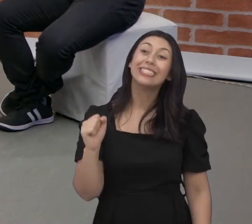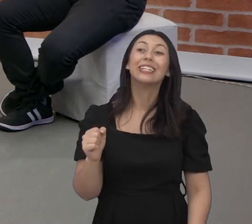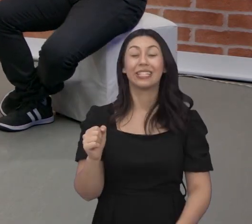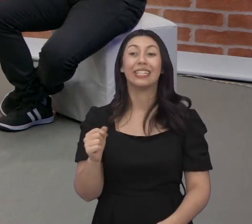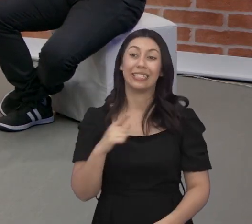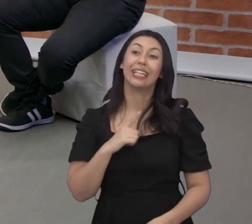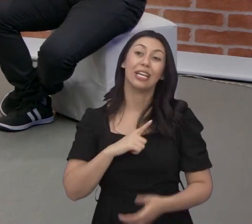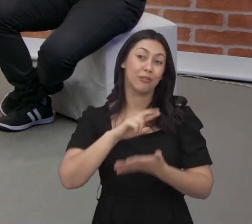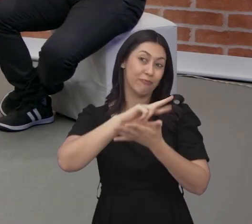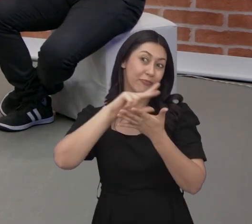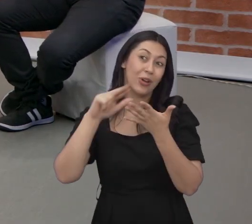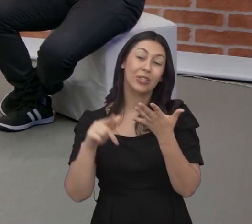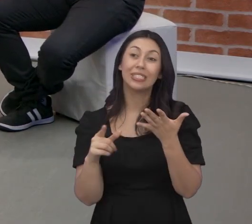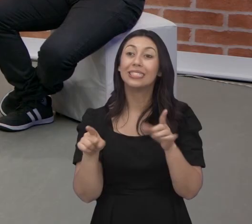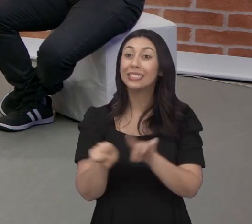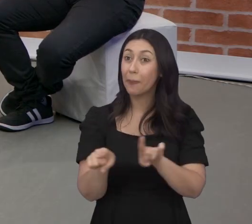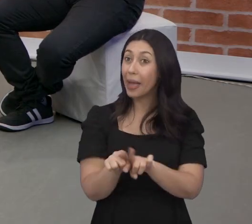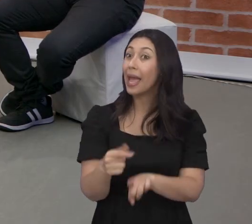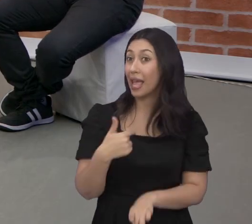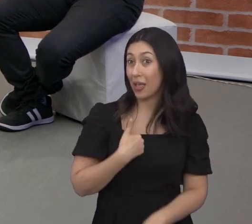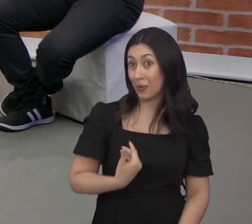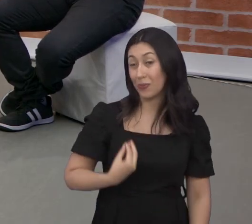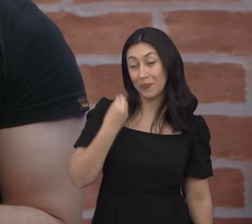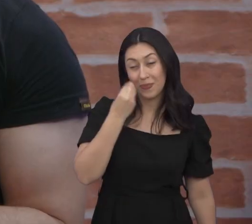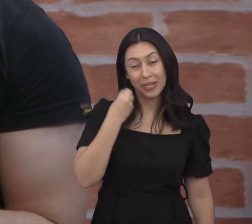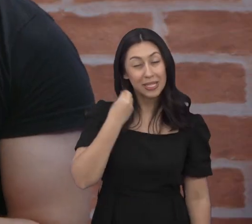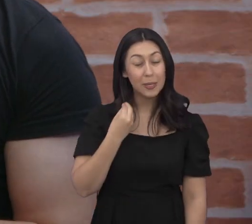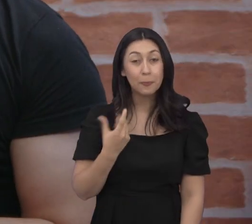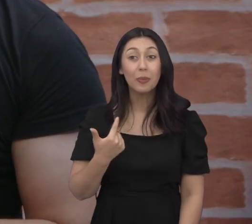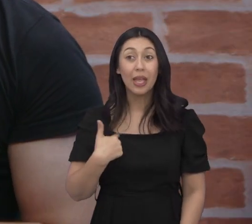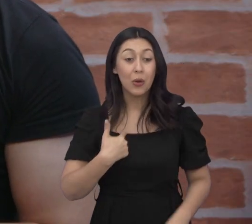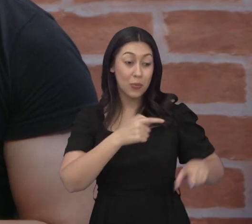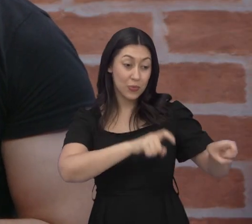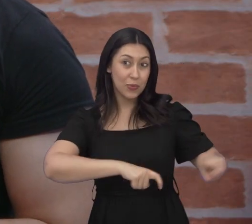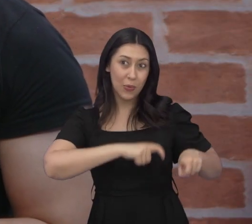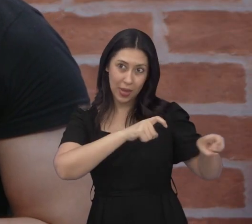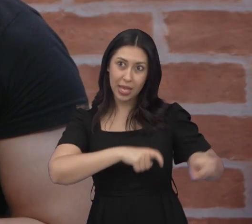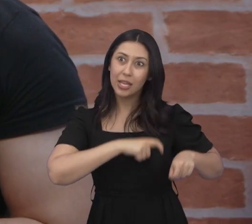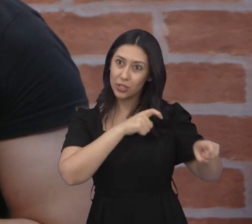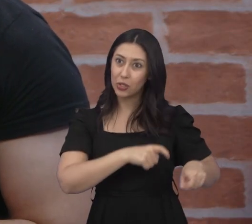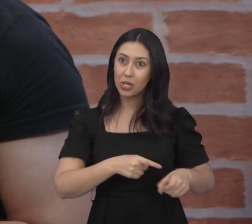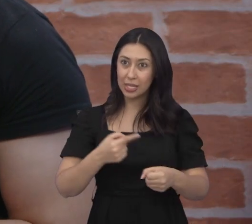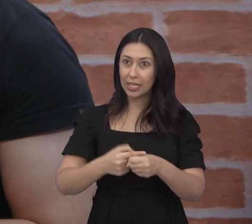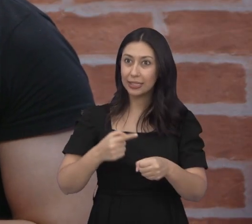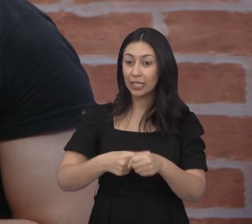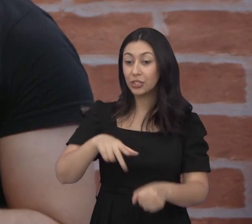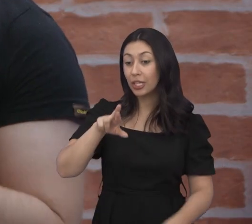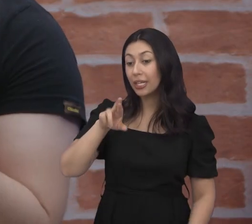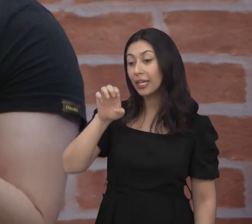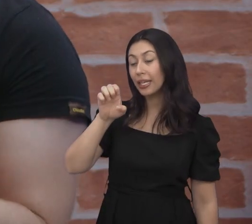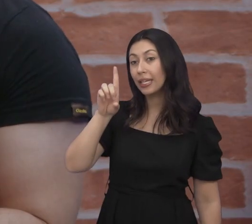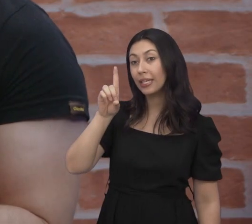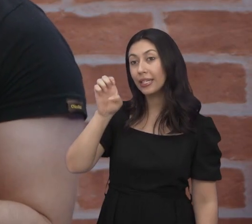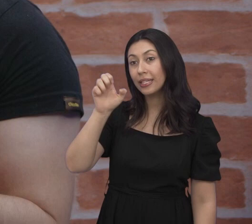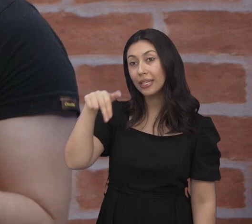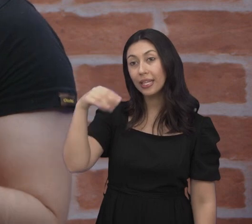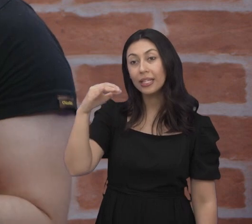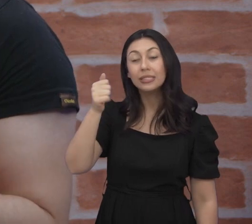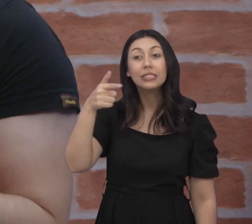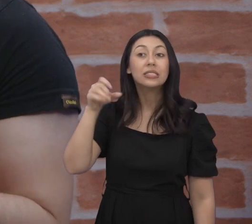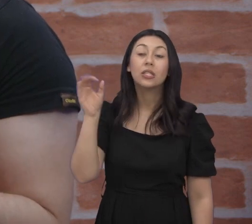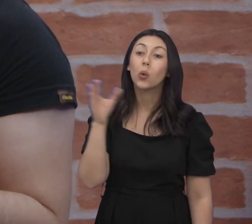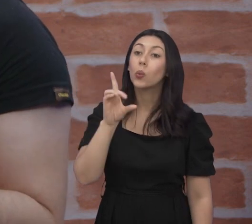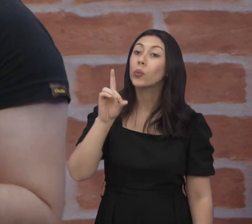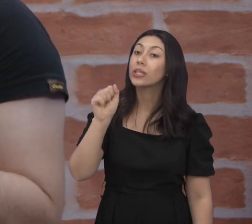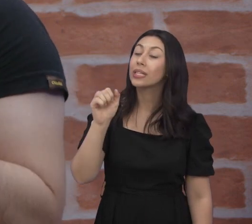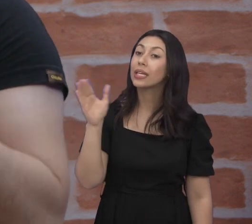outras condições, né? Vou falar de uma situação que eu vivi, tá? Eu estava num sítio de uma amiga minha, em Redenção da Serra, de noite, bem de